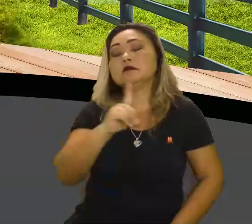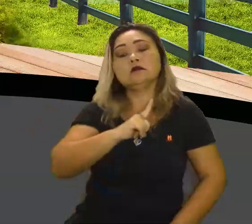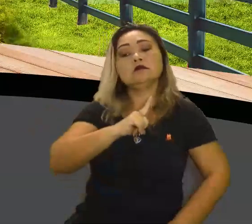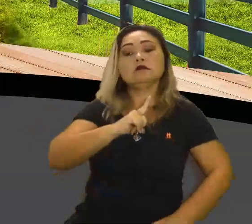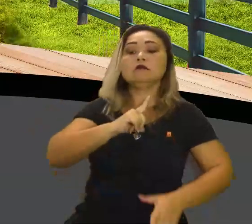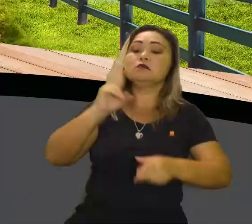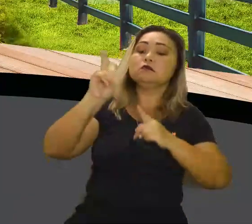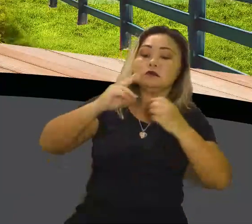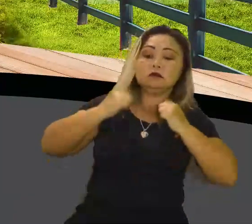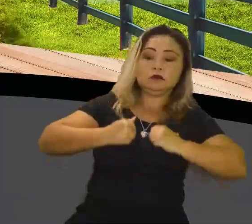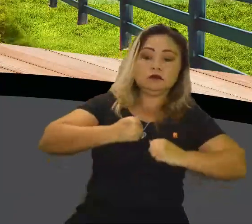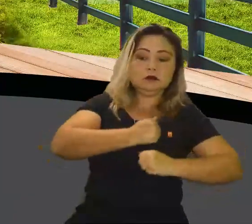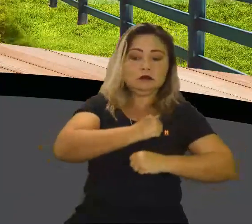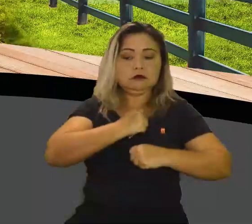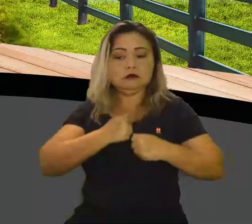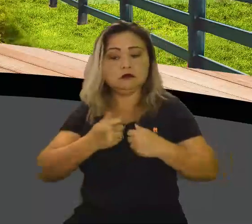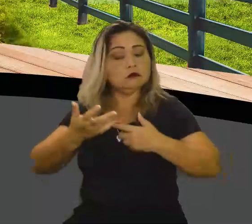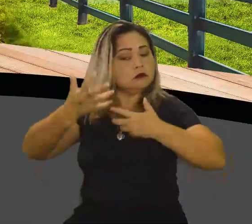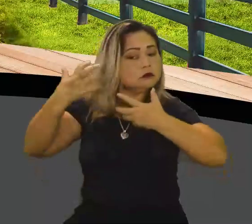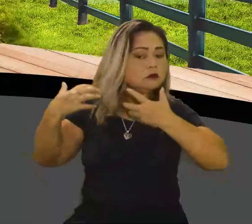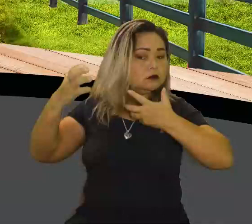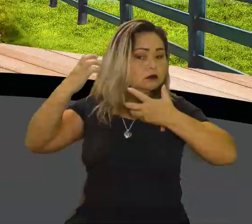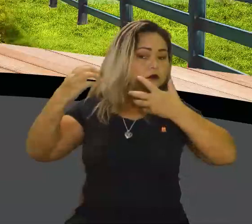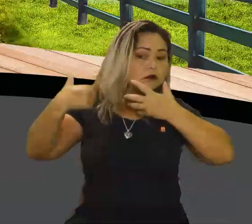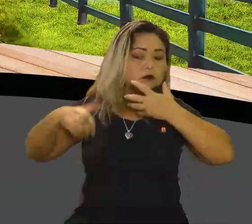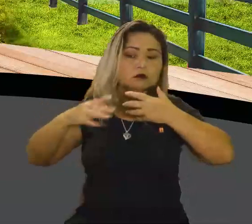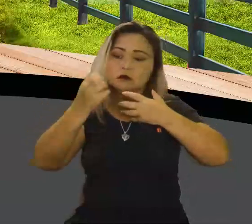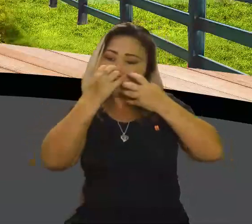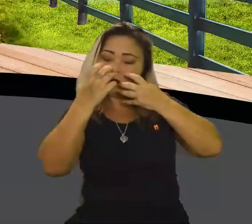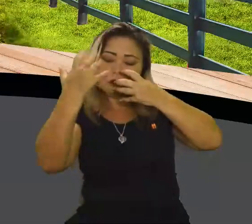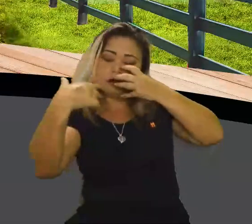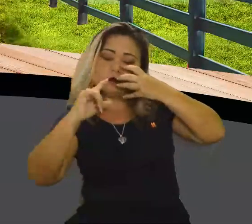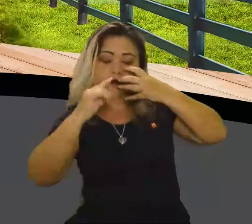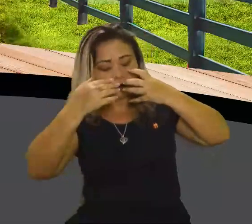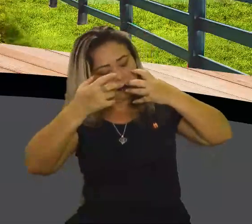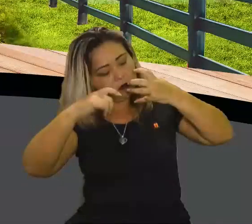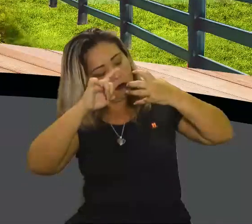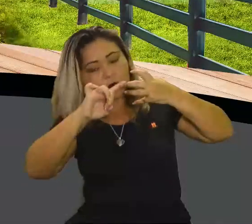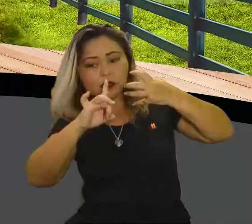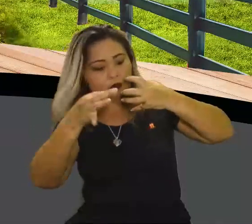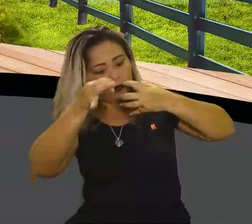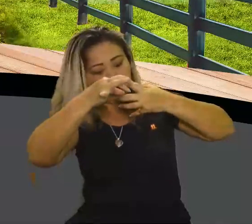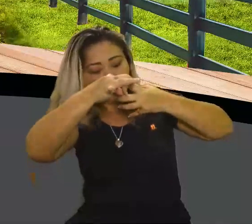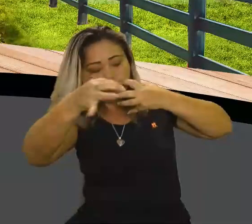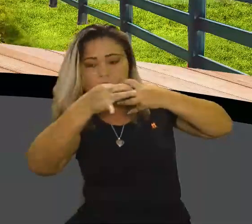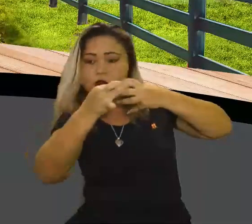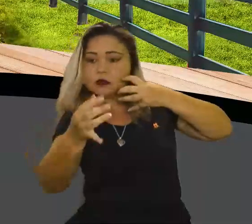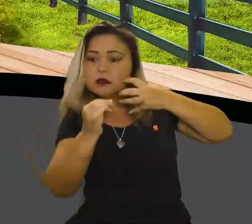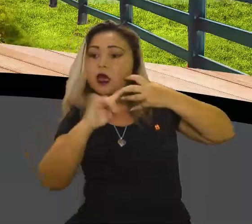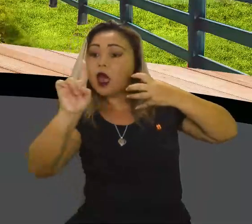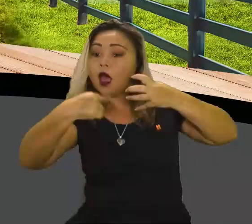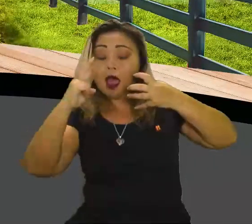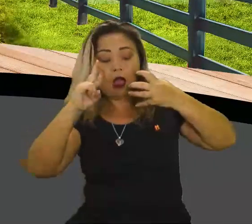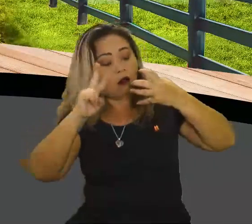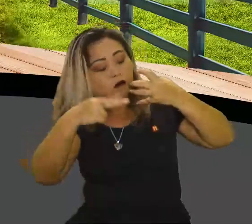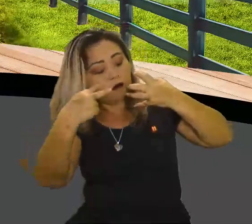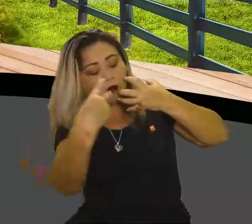banho nele, você tem que pentear ele, você tem que verificar se não tem carrapato, você tem que